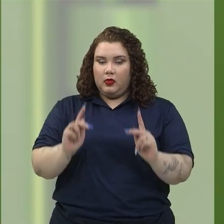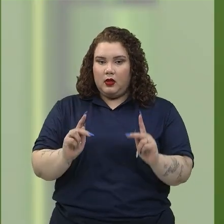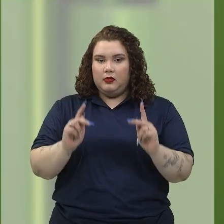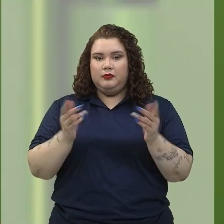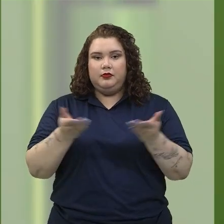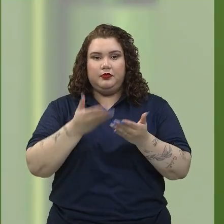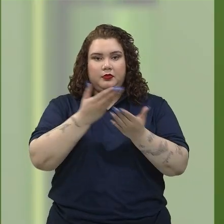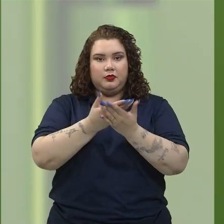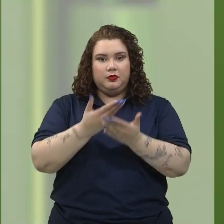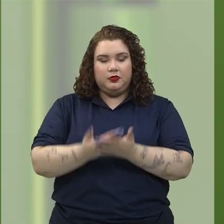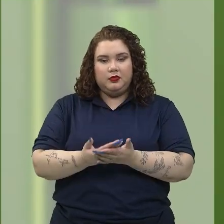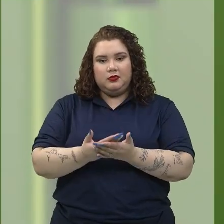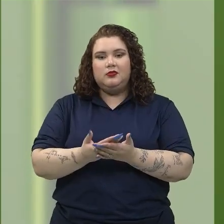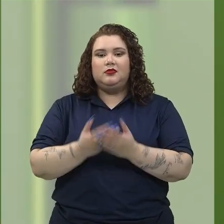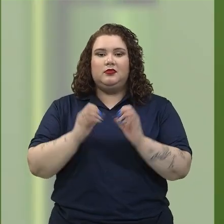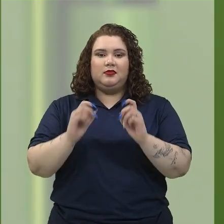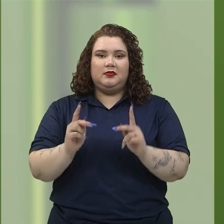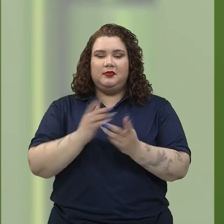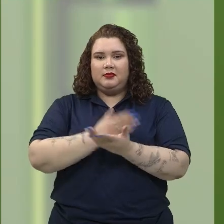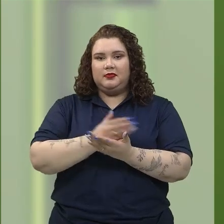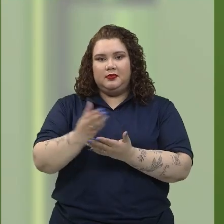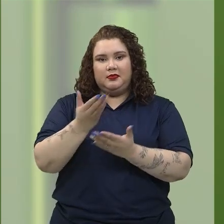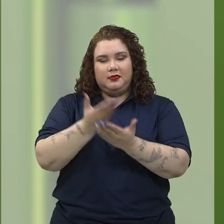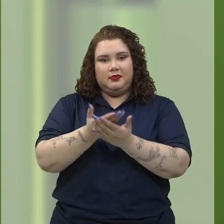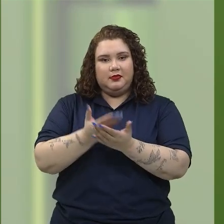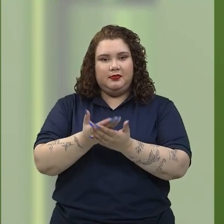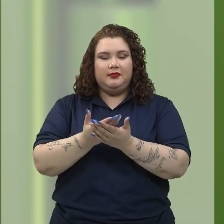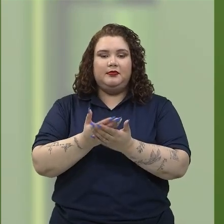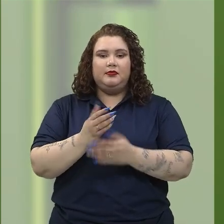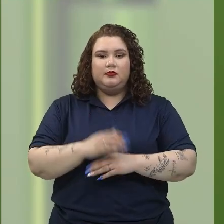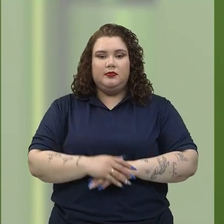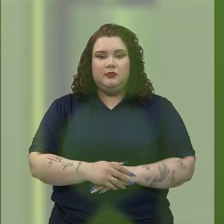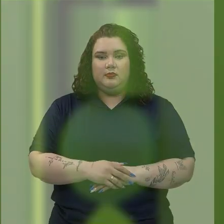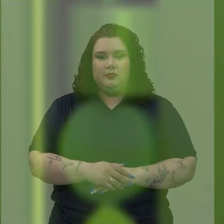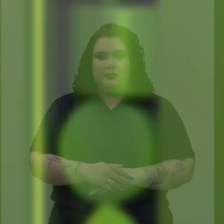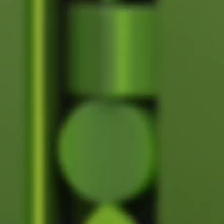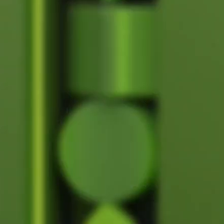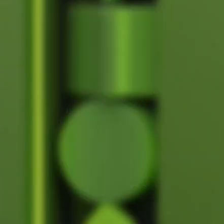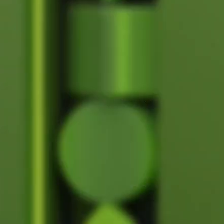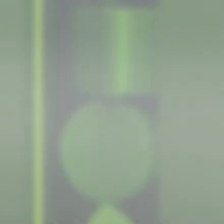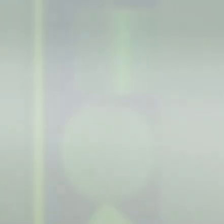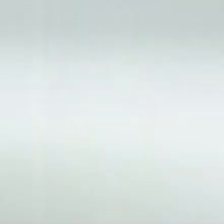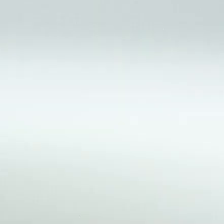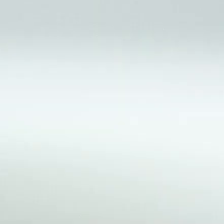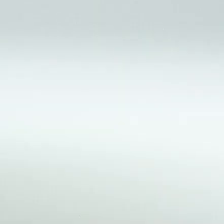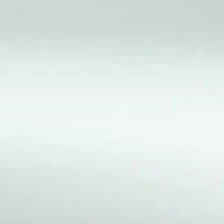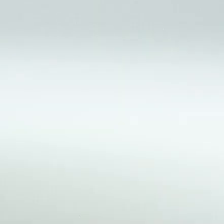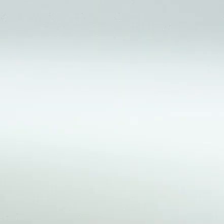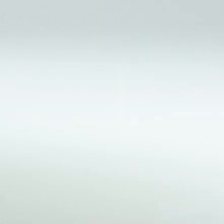nós vamos estudar no dia de hoje. Então, sem mais delongas, vamos à nossa aula.